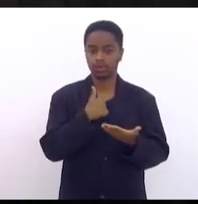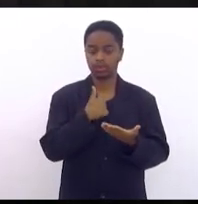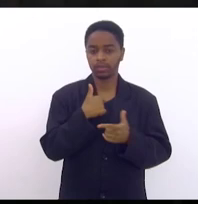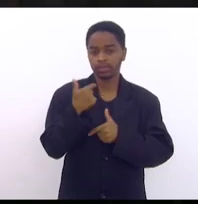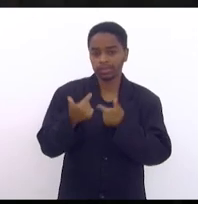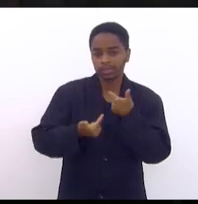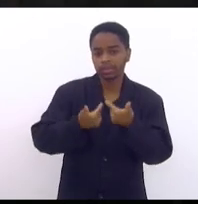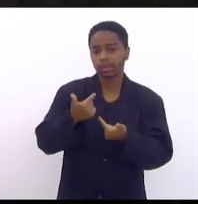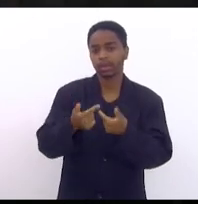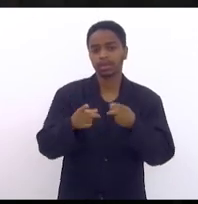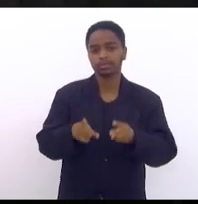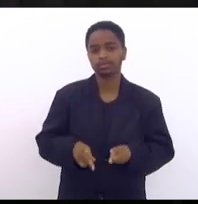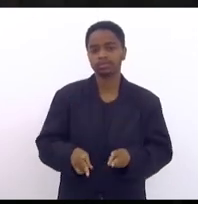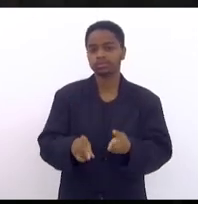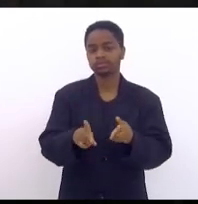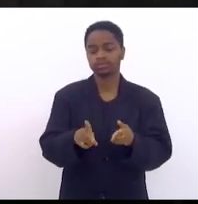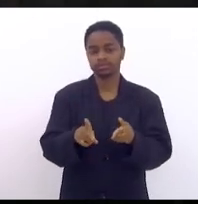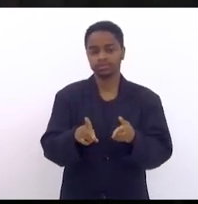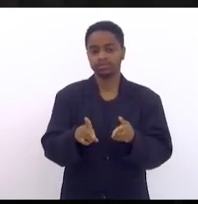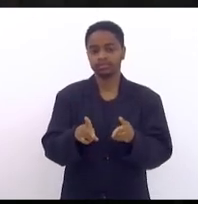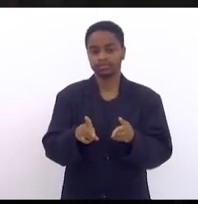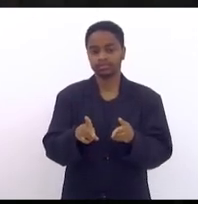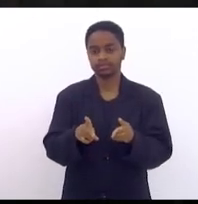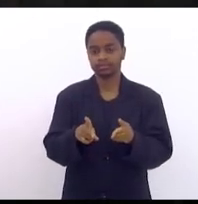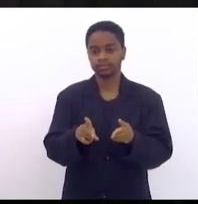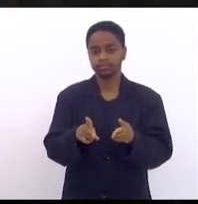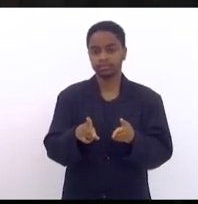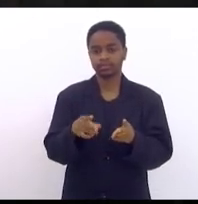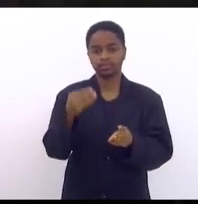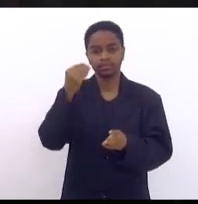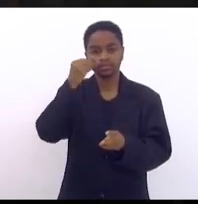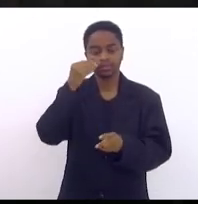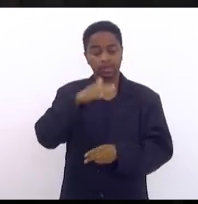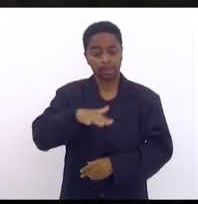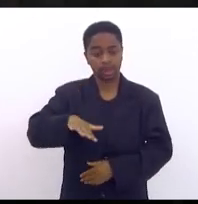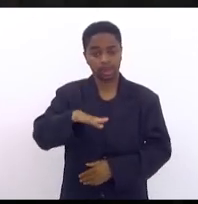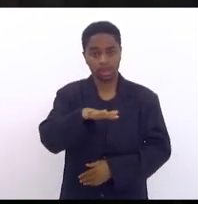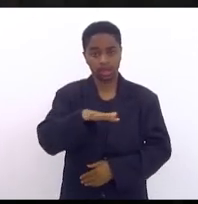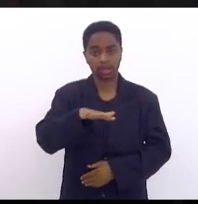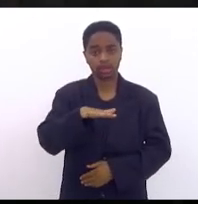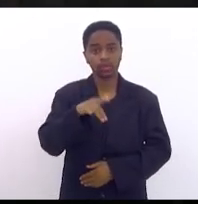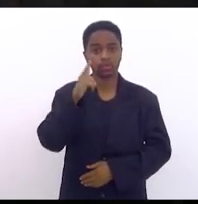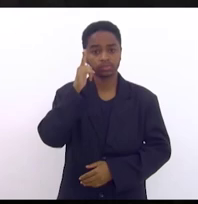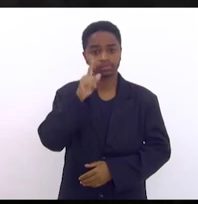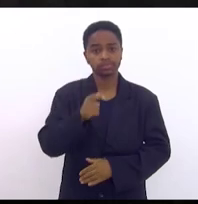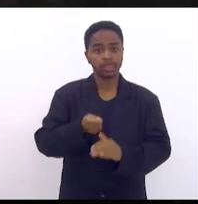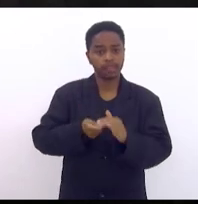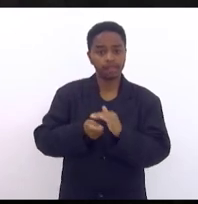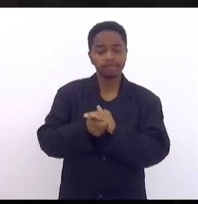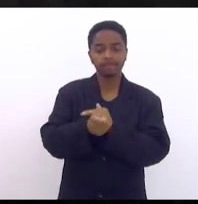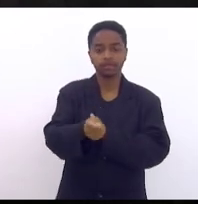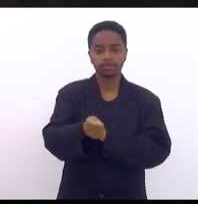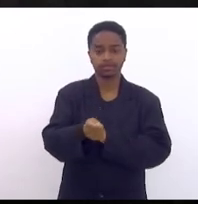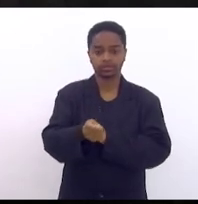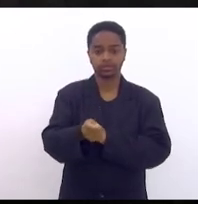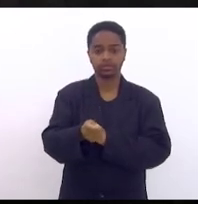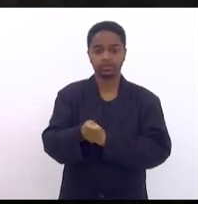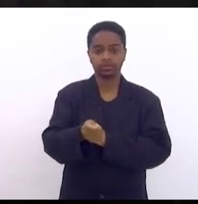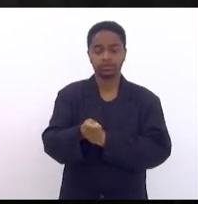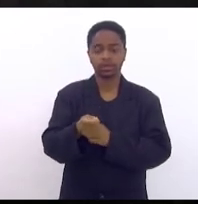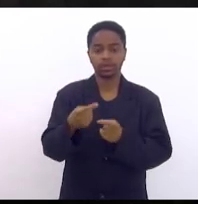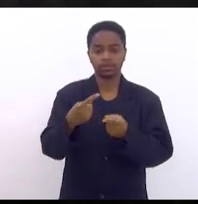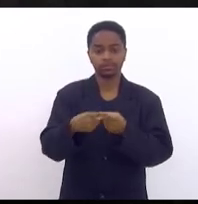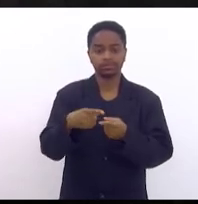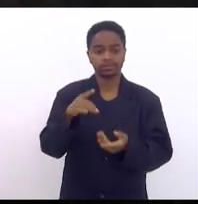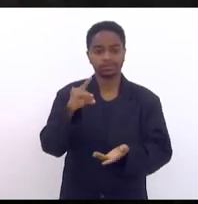trabalhado continuamente para que este setor tenha todo investimento possível para se